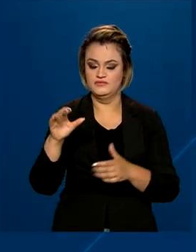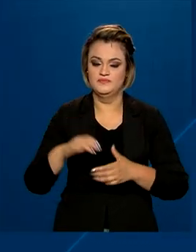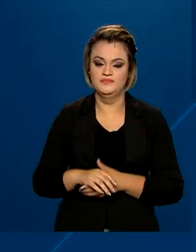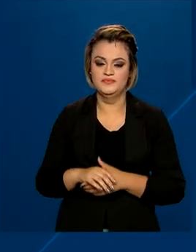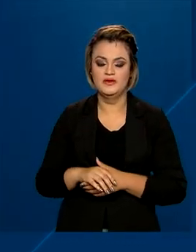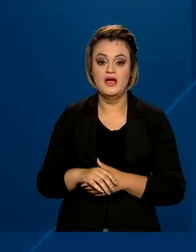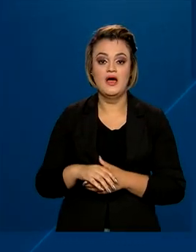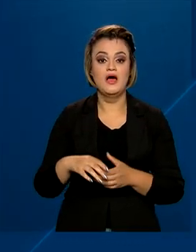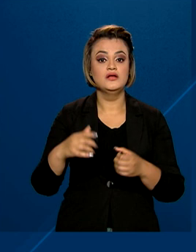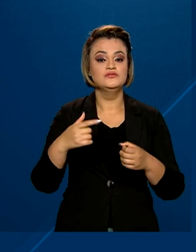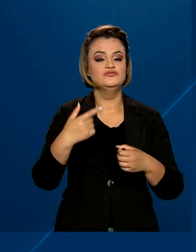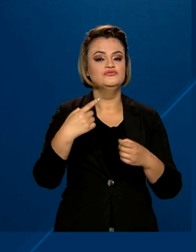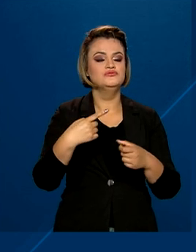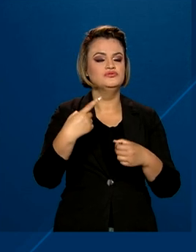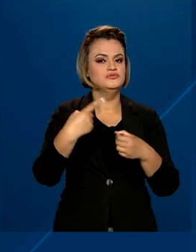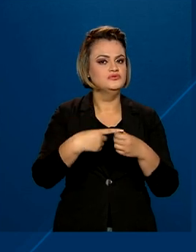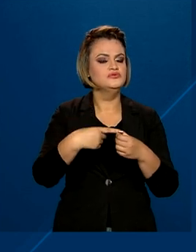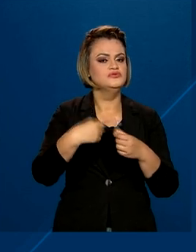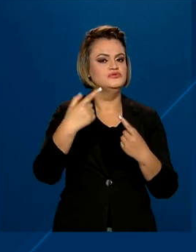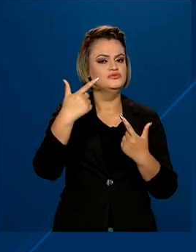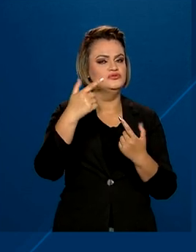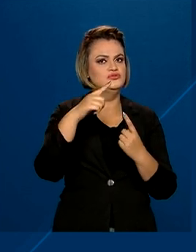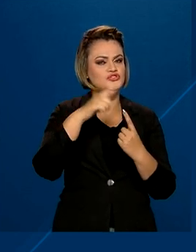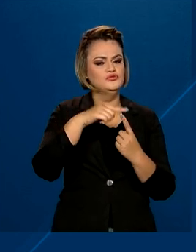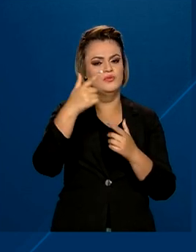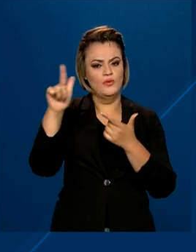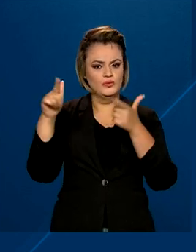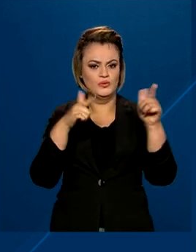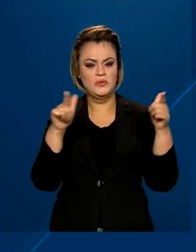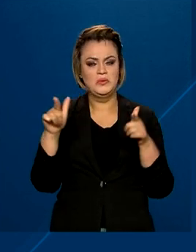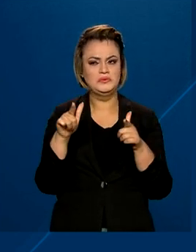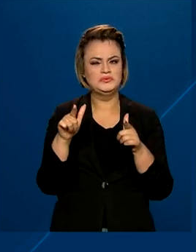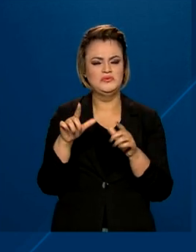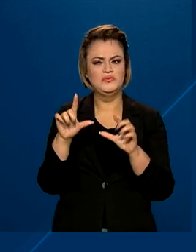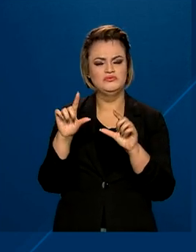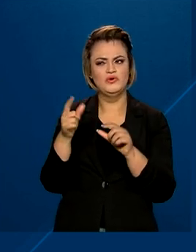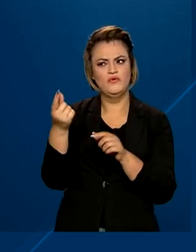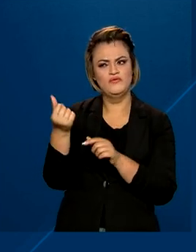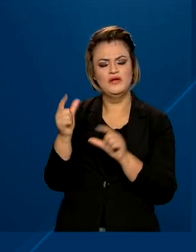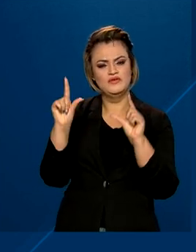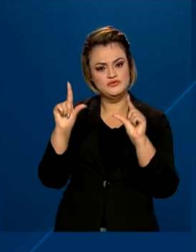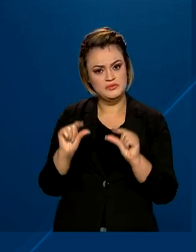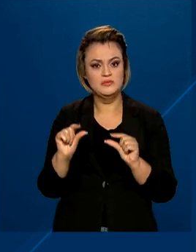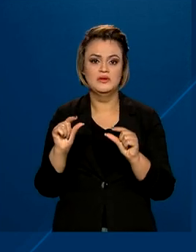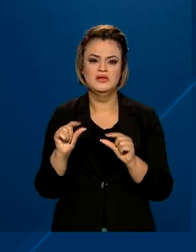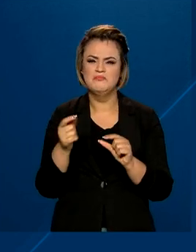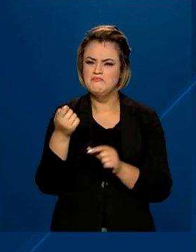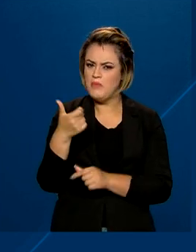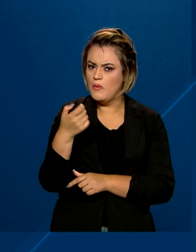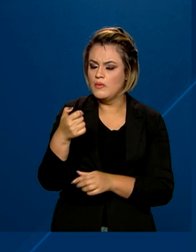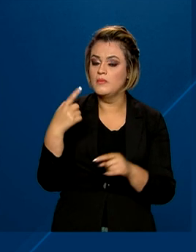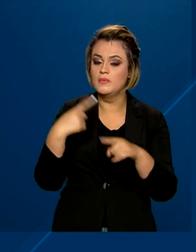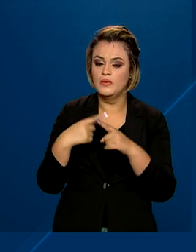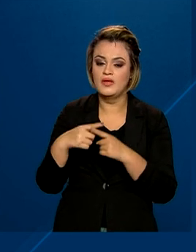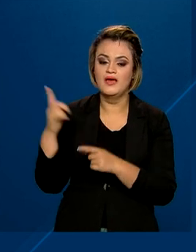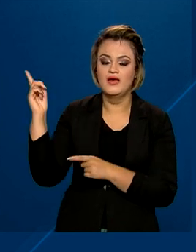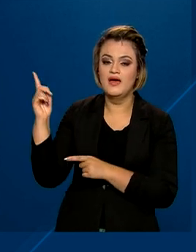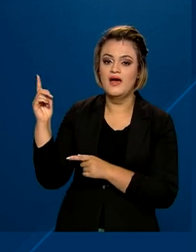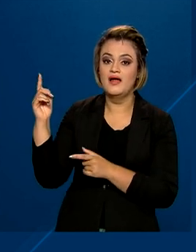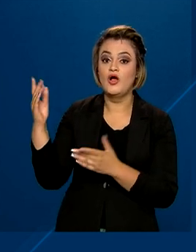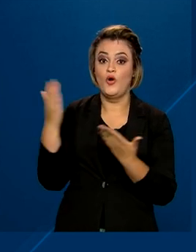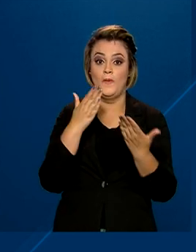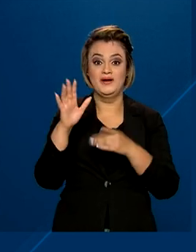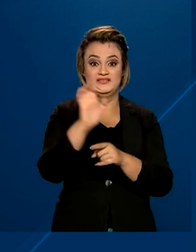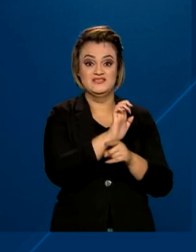dos outros combustíveis, os reflexos esperados são menores, porque o ICMS em alguns estados já estava abaixo